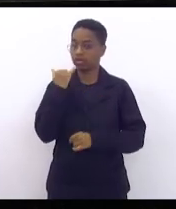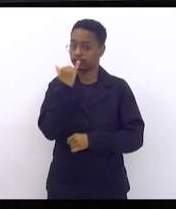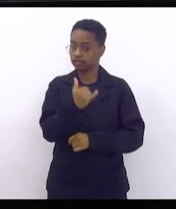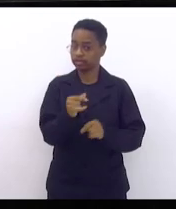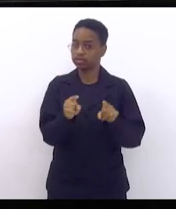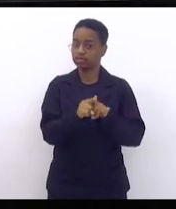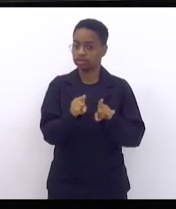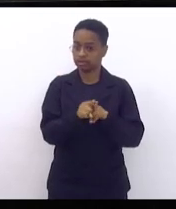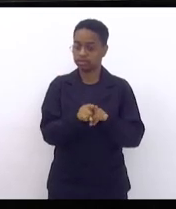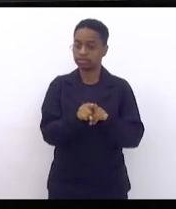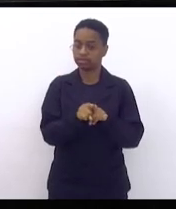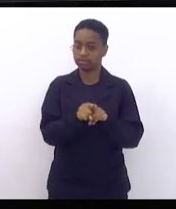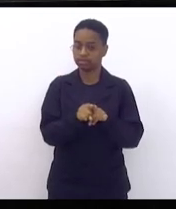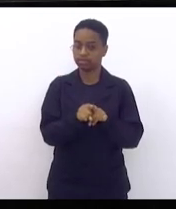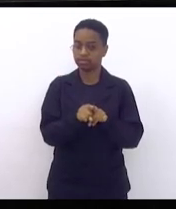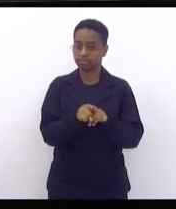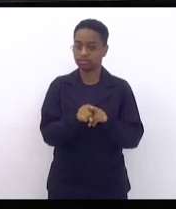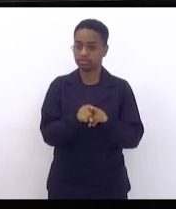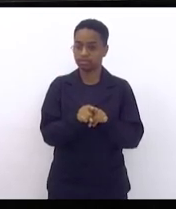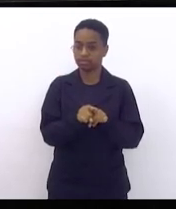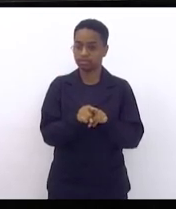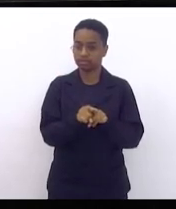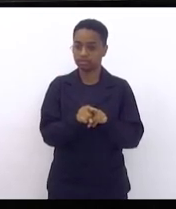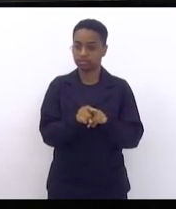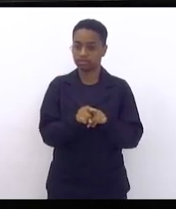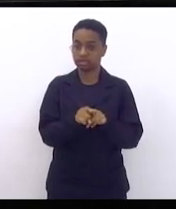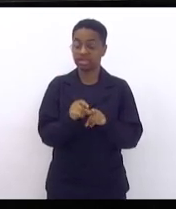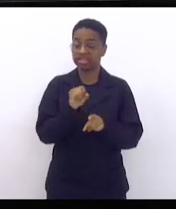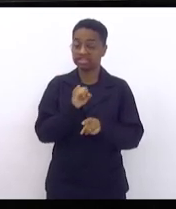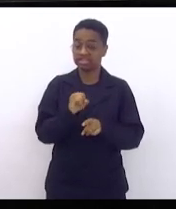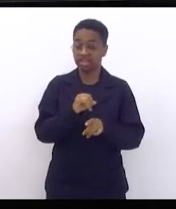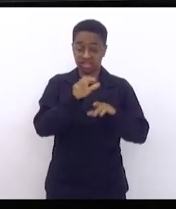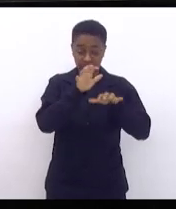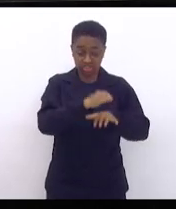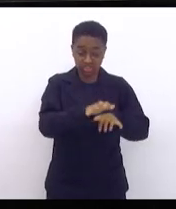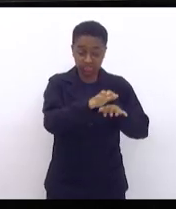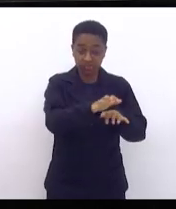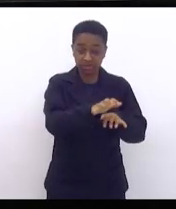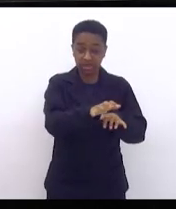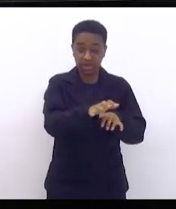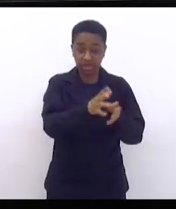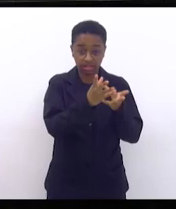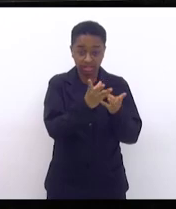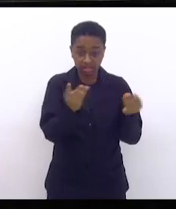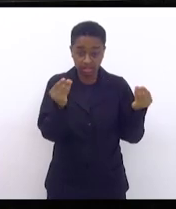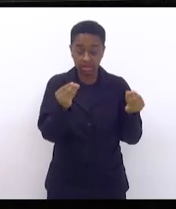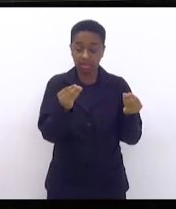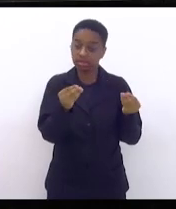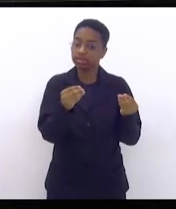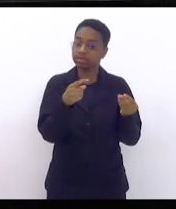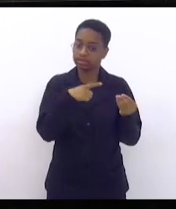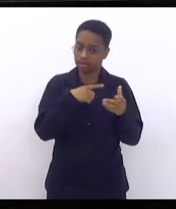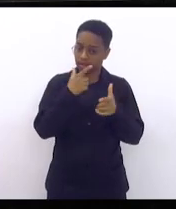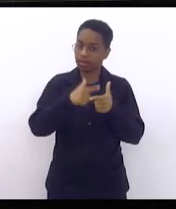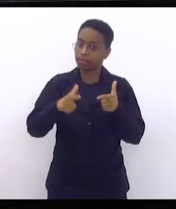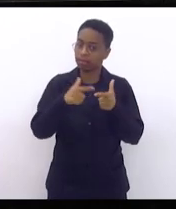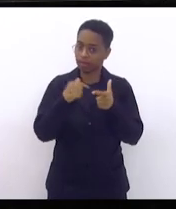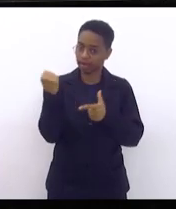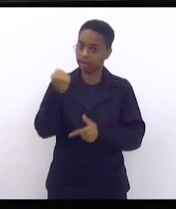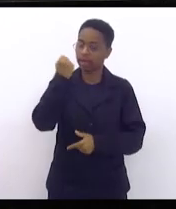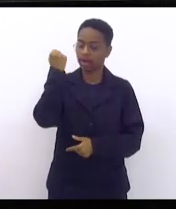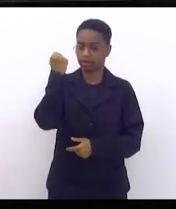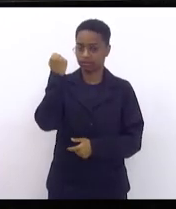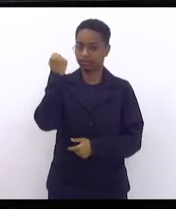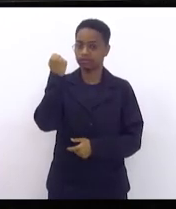tirar de lá esse desfile tradicional e até um constrangimento grande